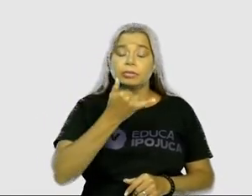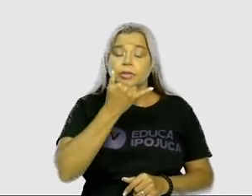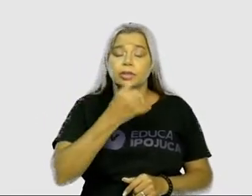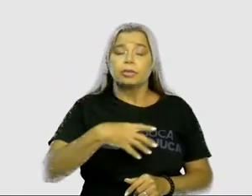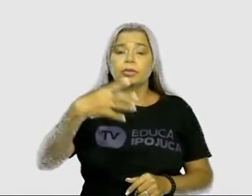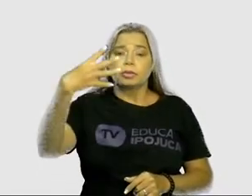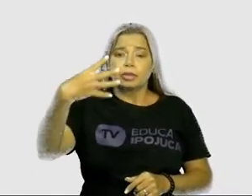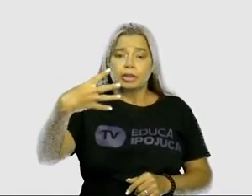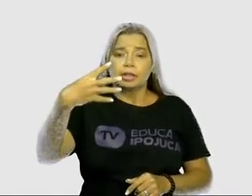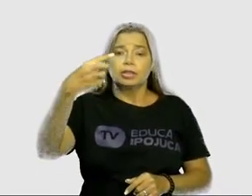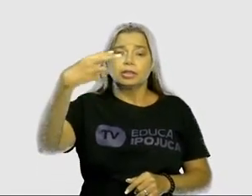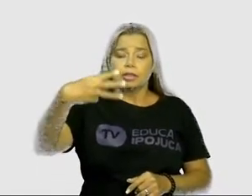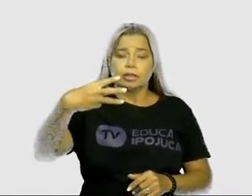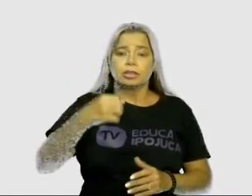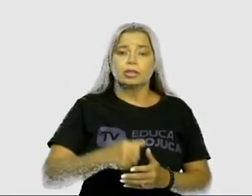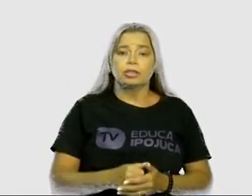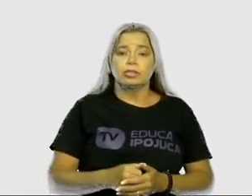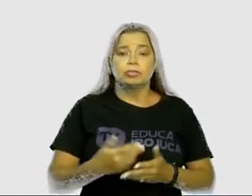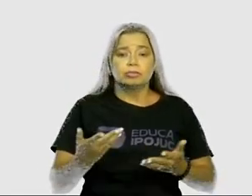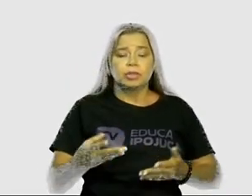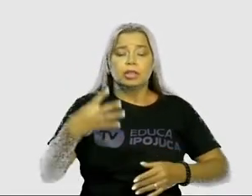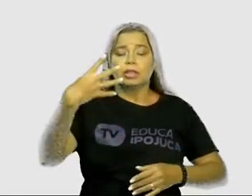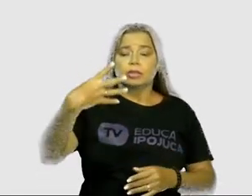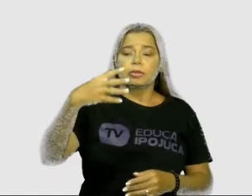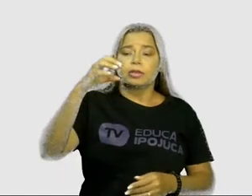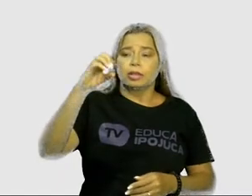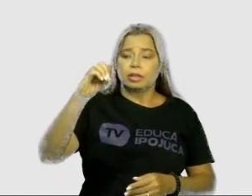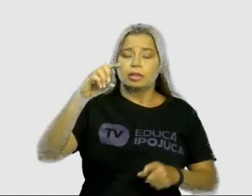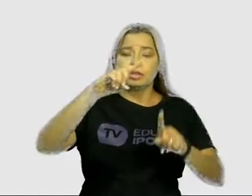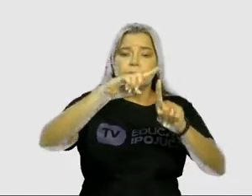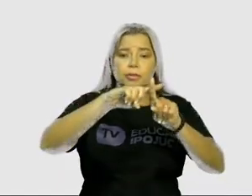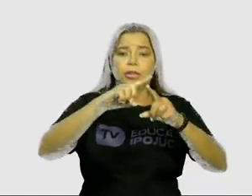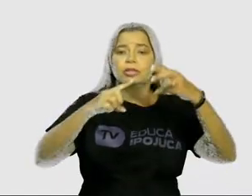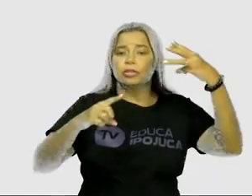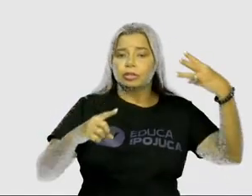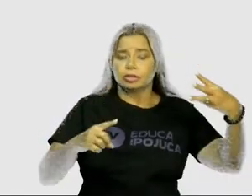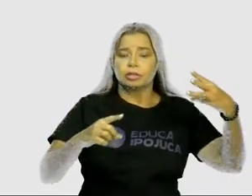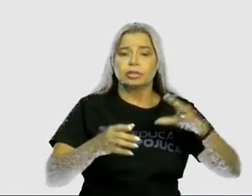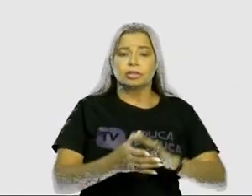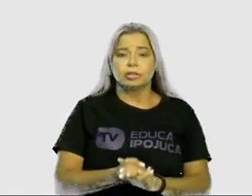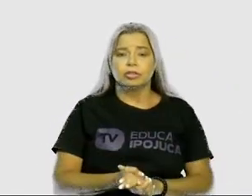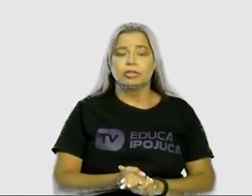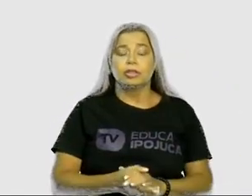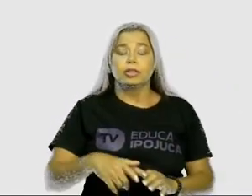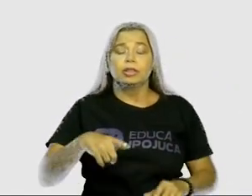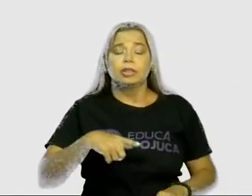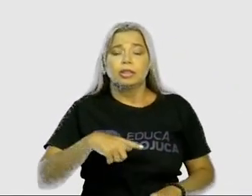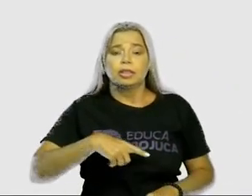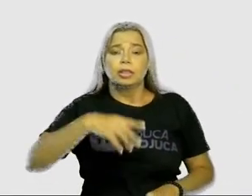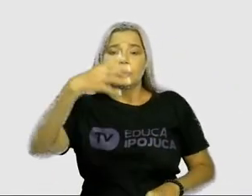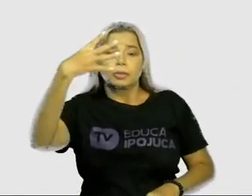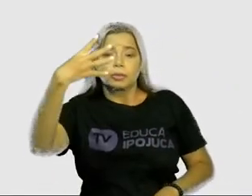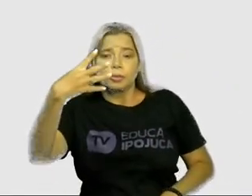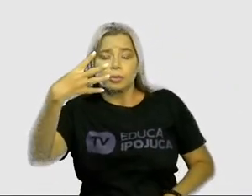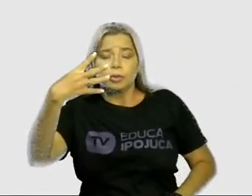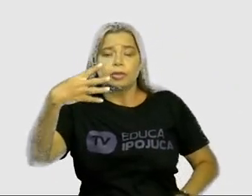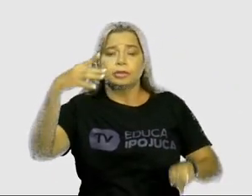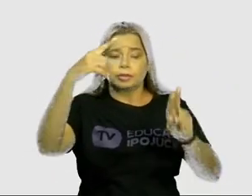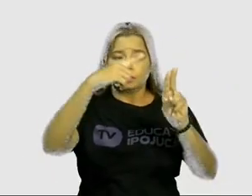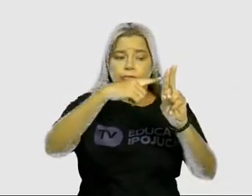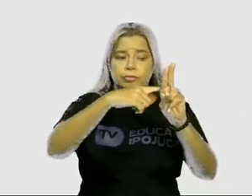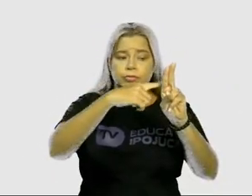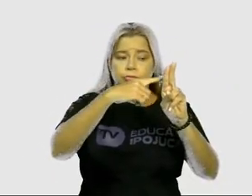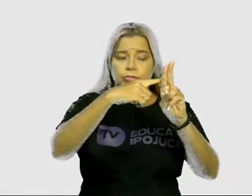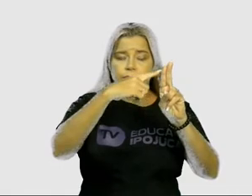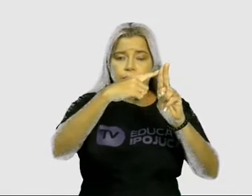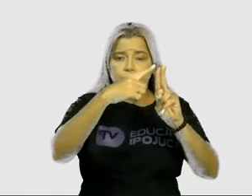ser o quê? 40 mais 3. O 43, ele tem o quê? 4 dezenas e 3 unidades. Então, ele vai